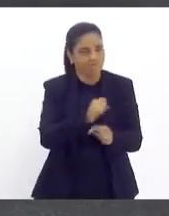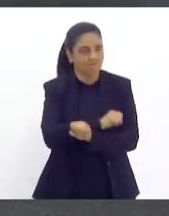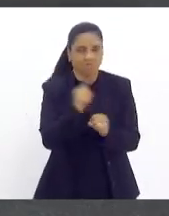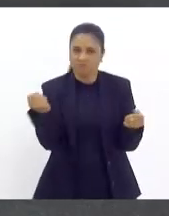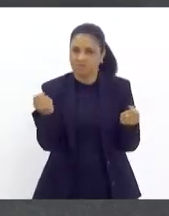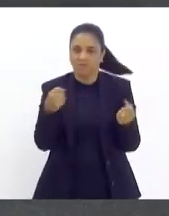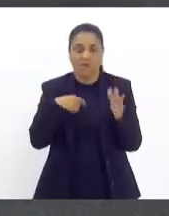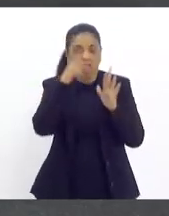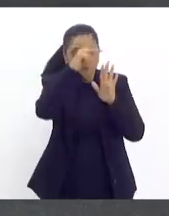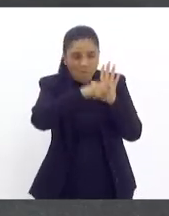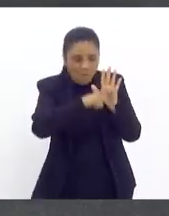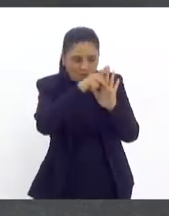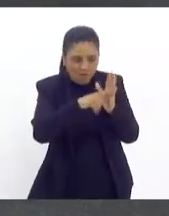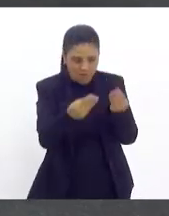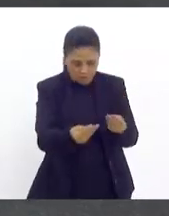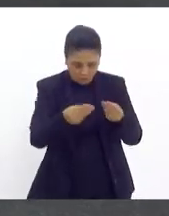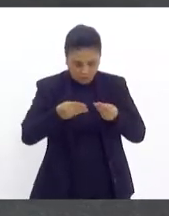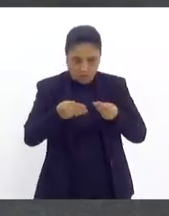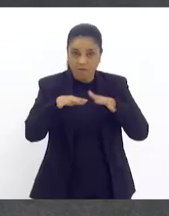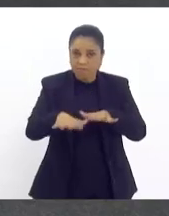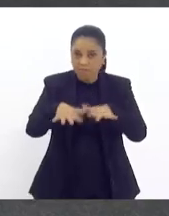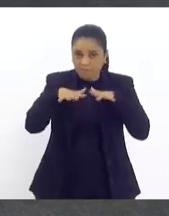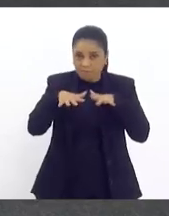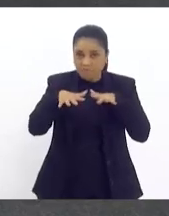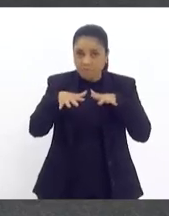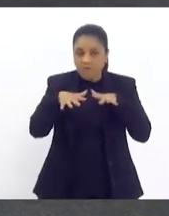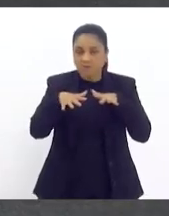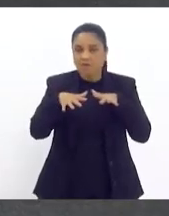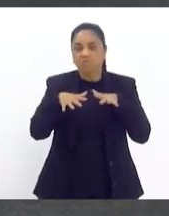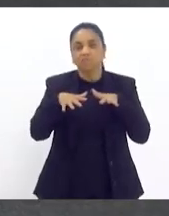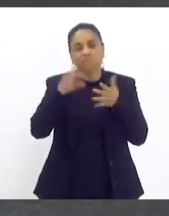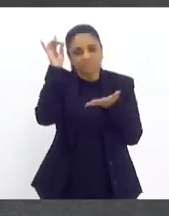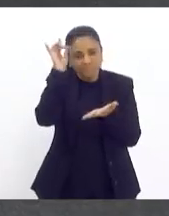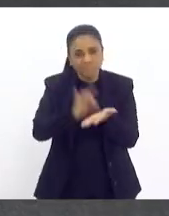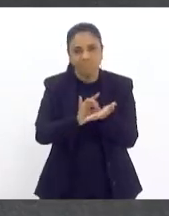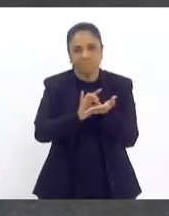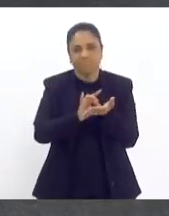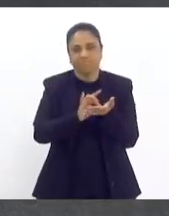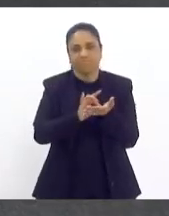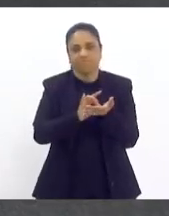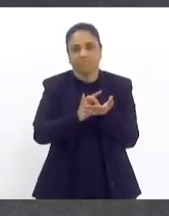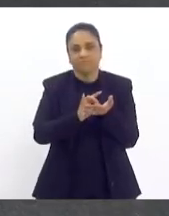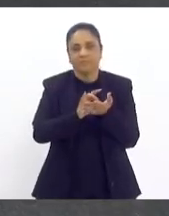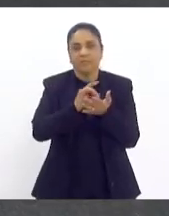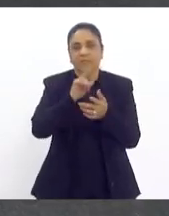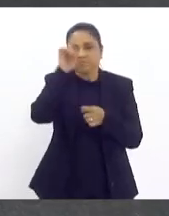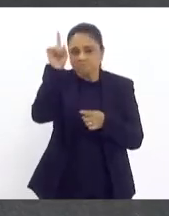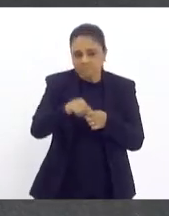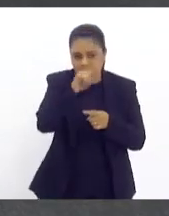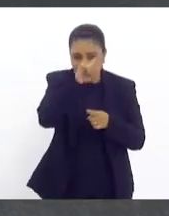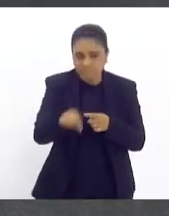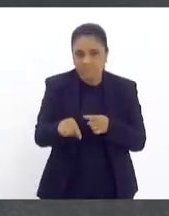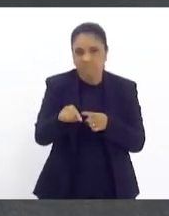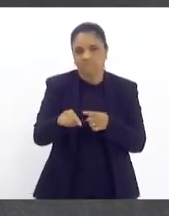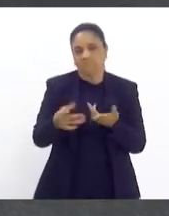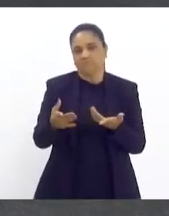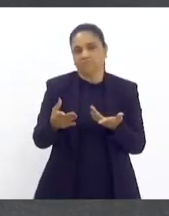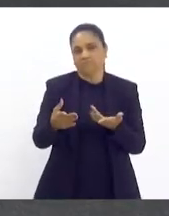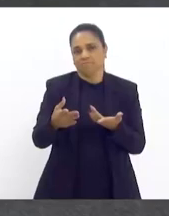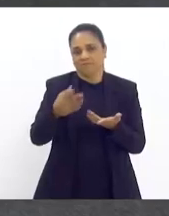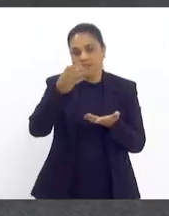chegar até a casa a gente pode verdadeiramente derrubar esse veto né porque não vi